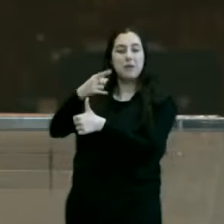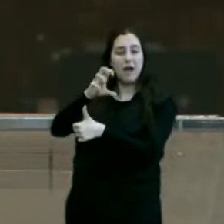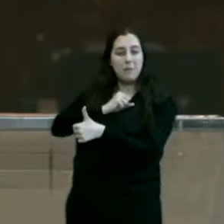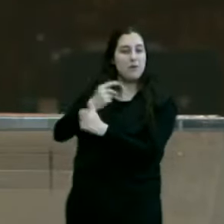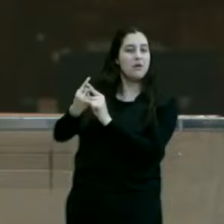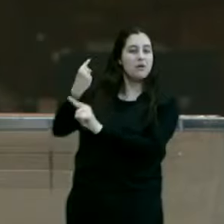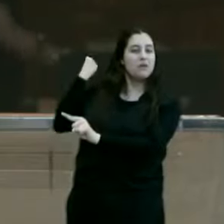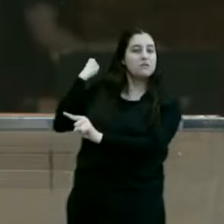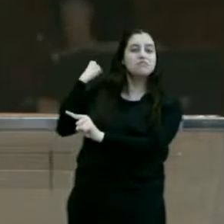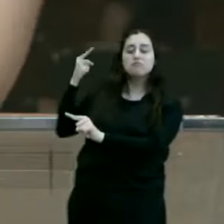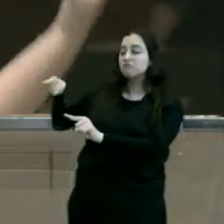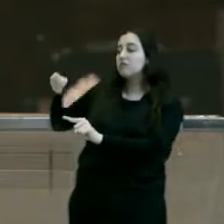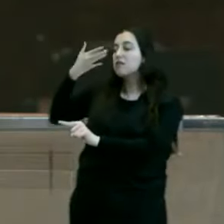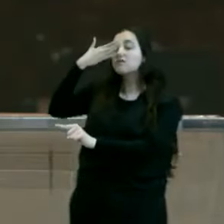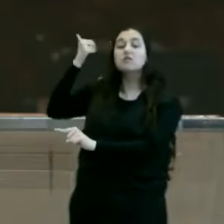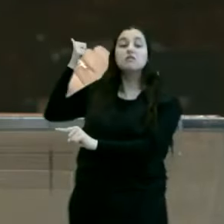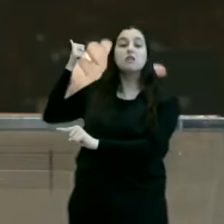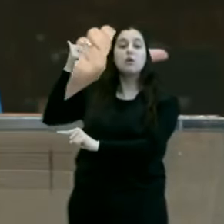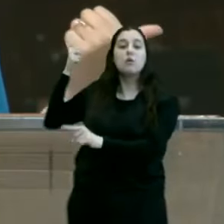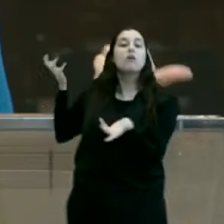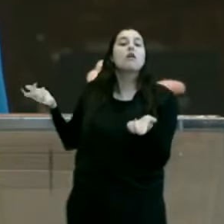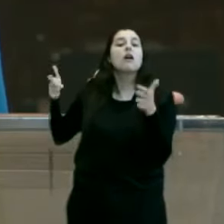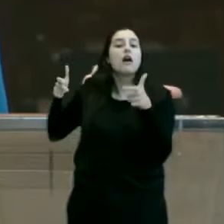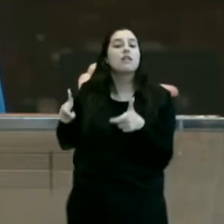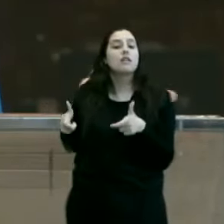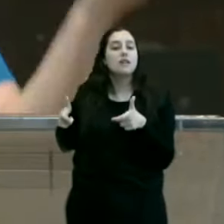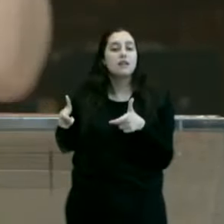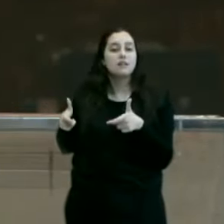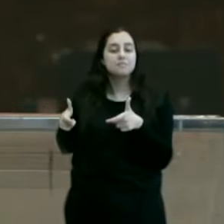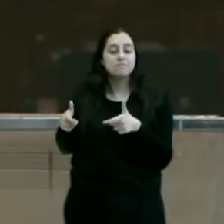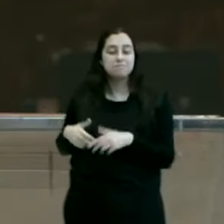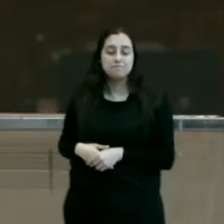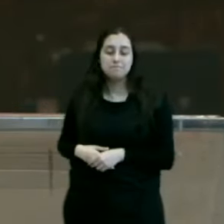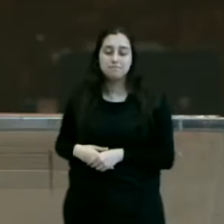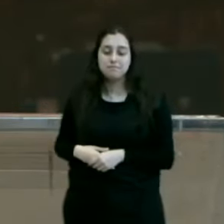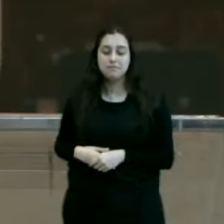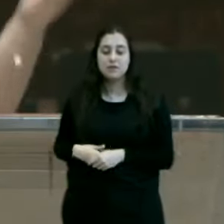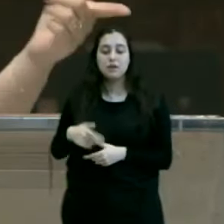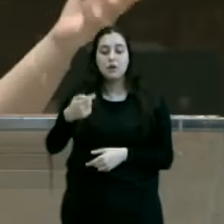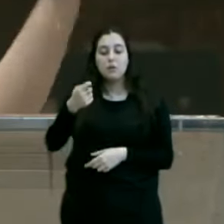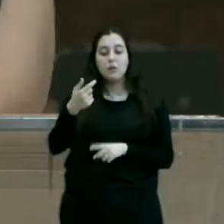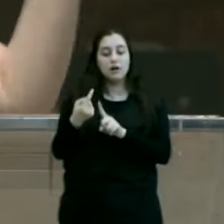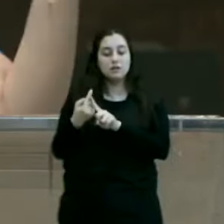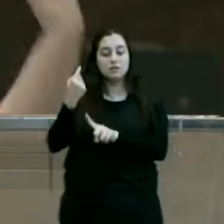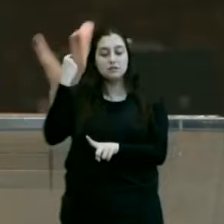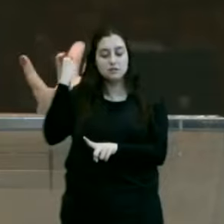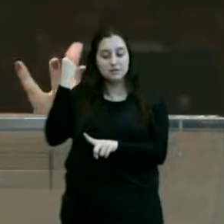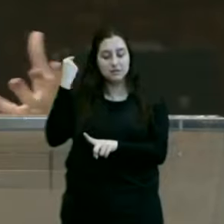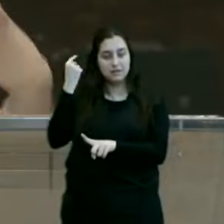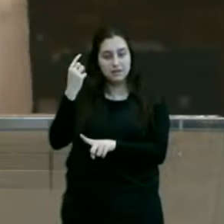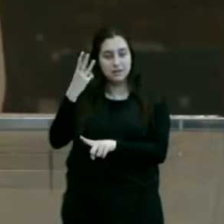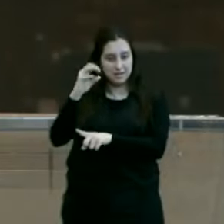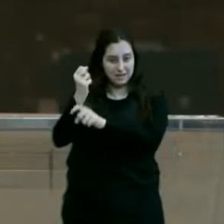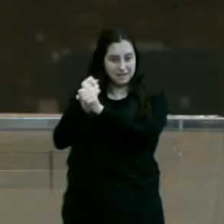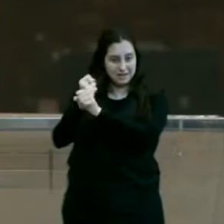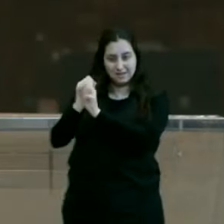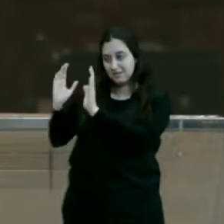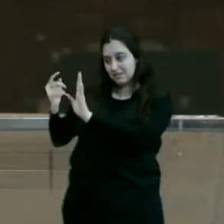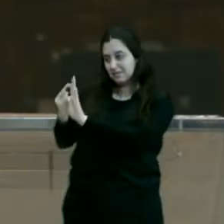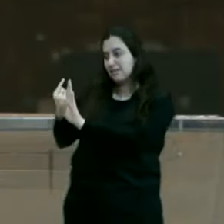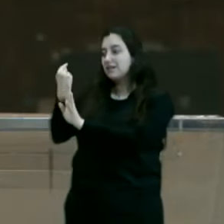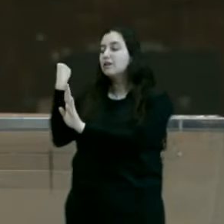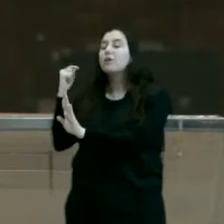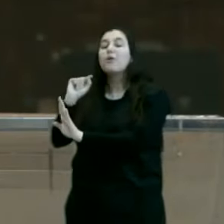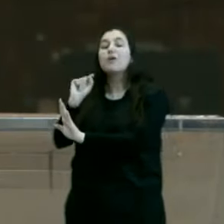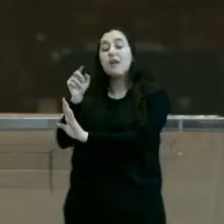amor. Quase 30 anos atrás, a mesma igreja tinha sido louvada por ser